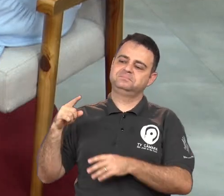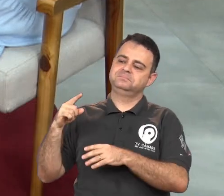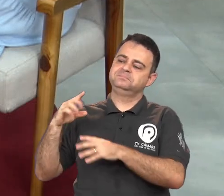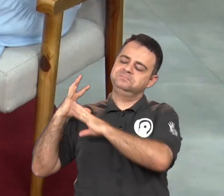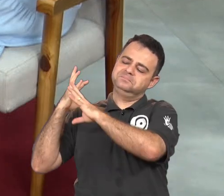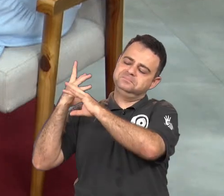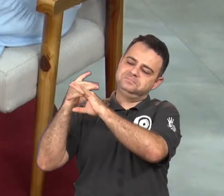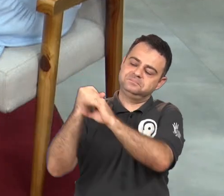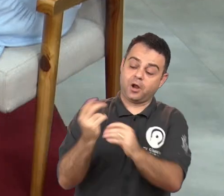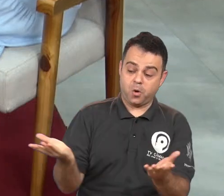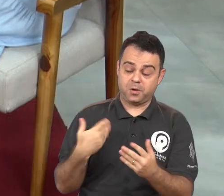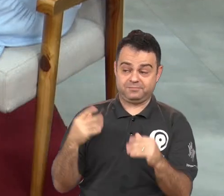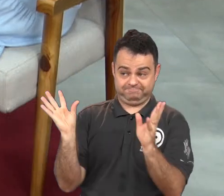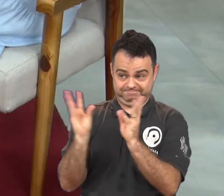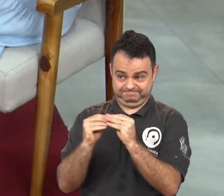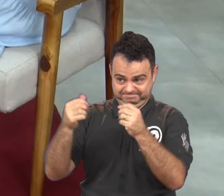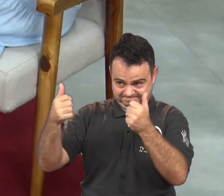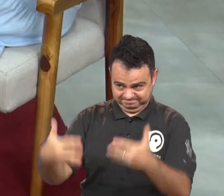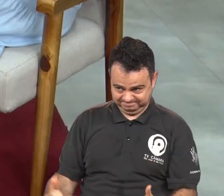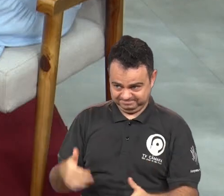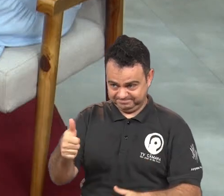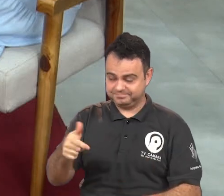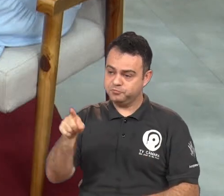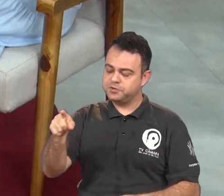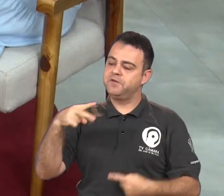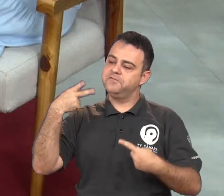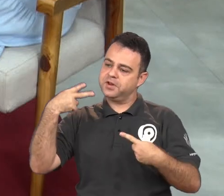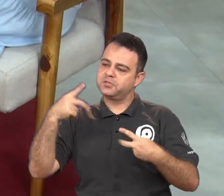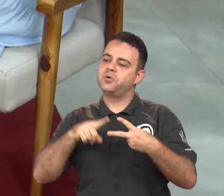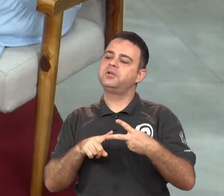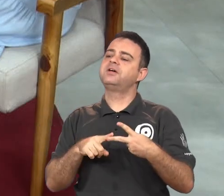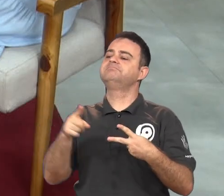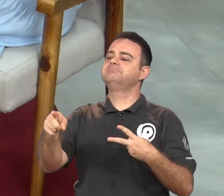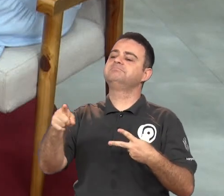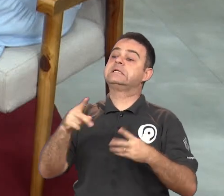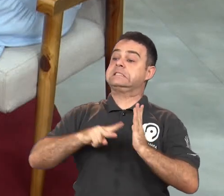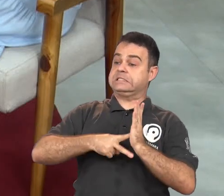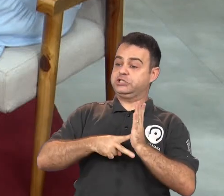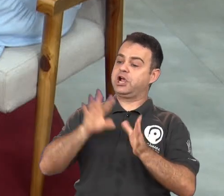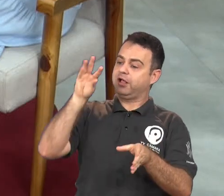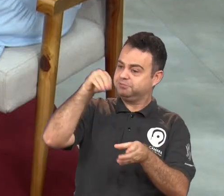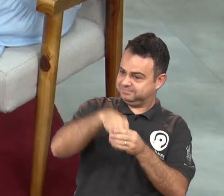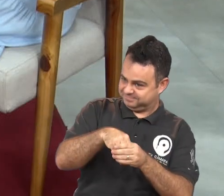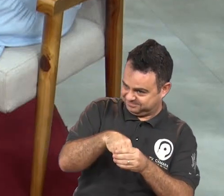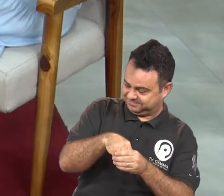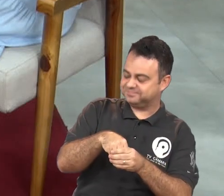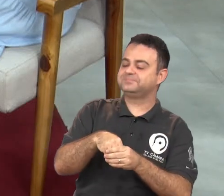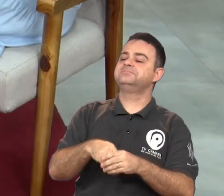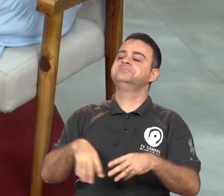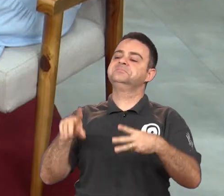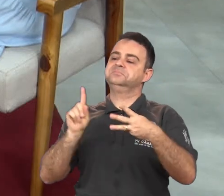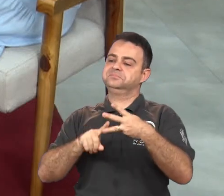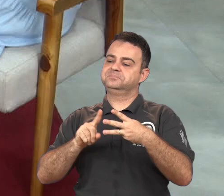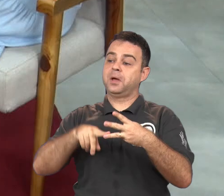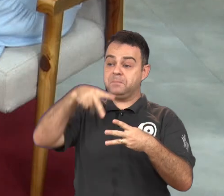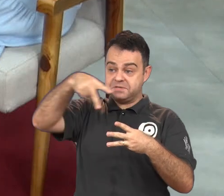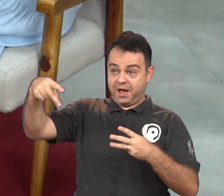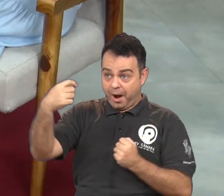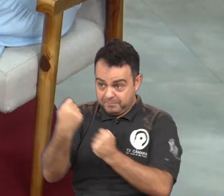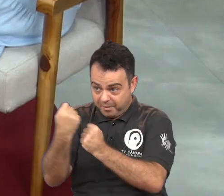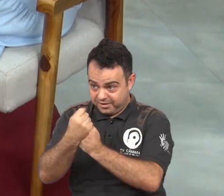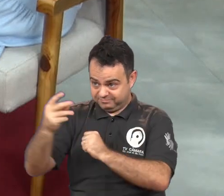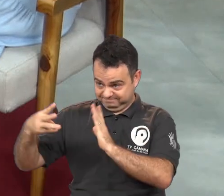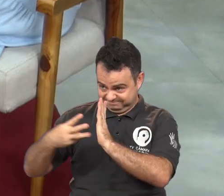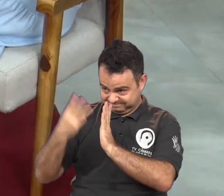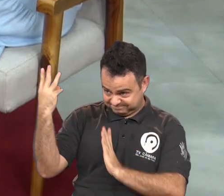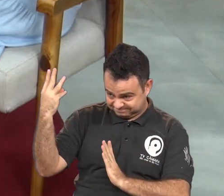profissional. A senhora agora é vereadora, presidente dos Sincomerciários, inclusive é a terceira vez que ocupa a presidência, é isso, Sim. Né? A